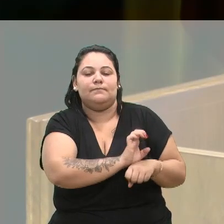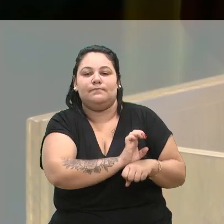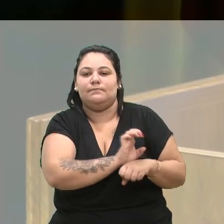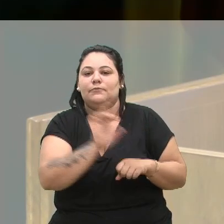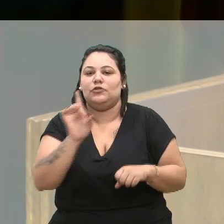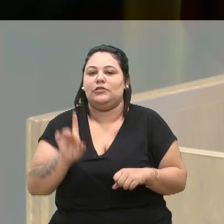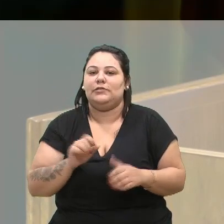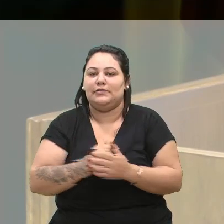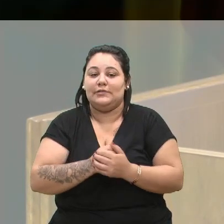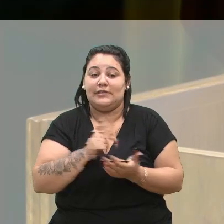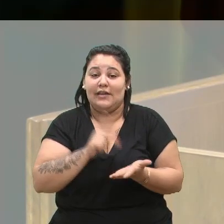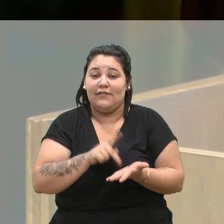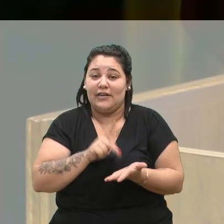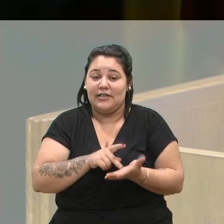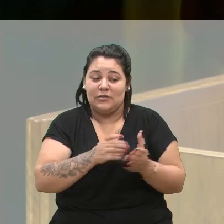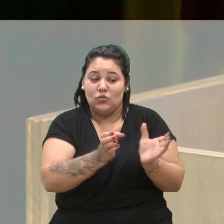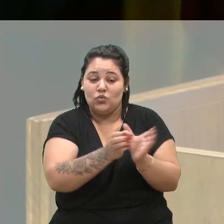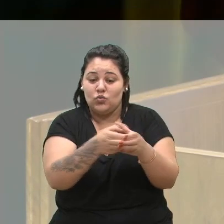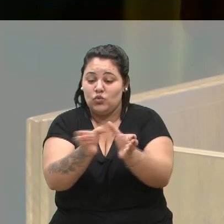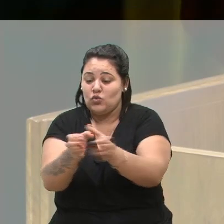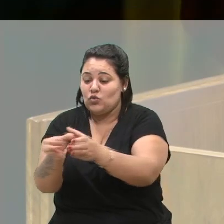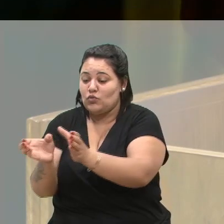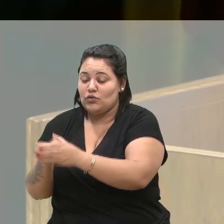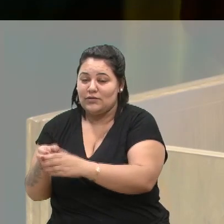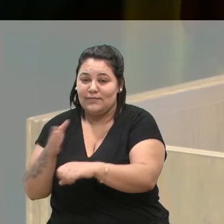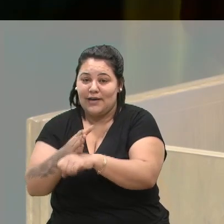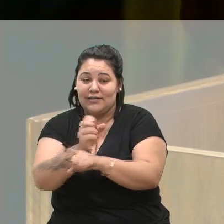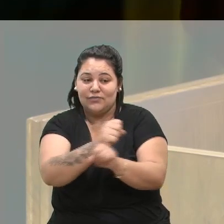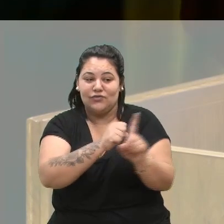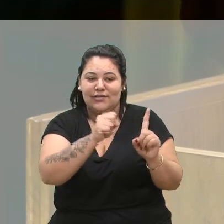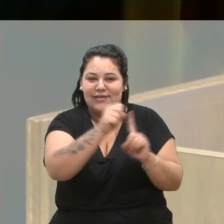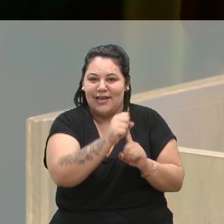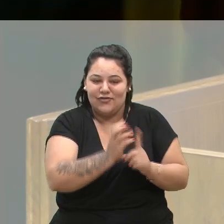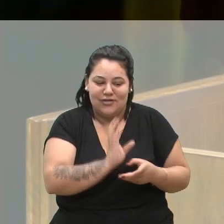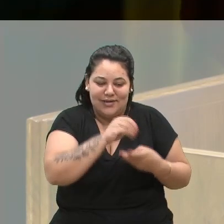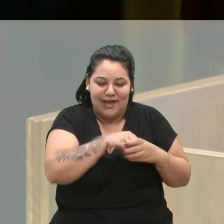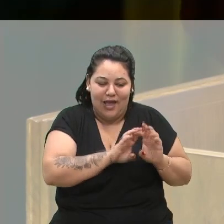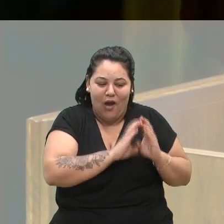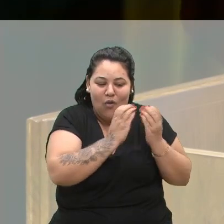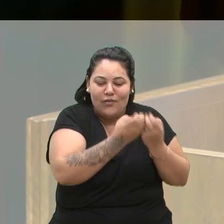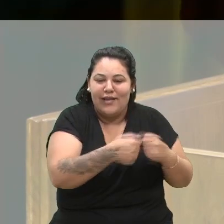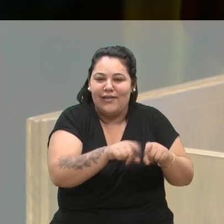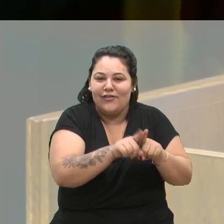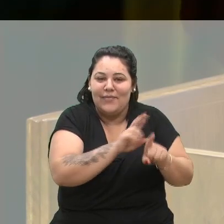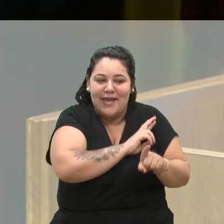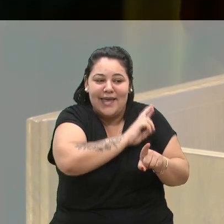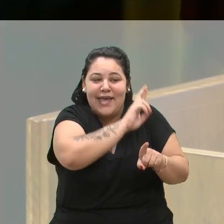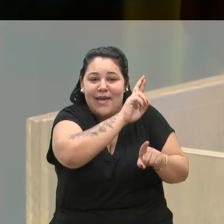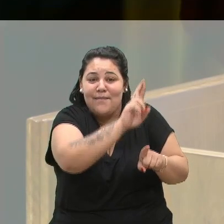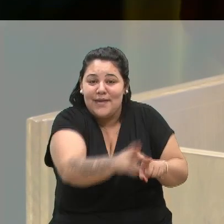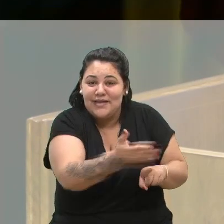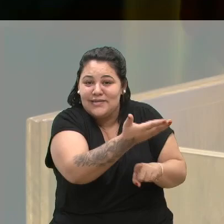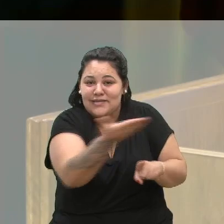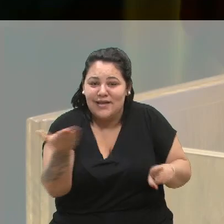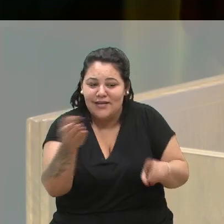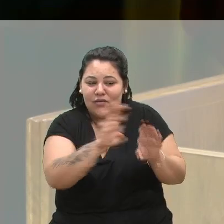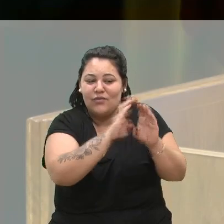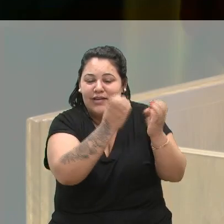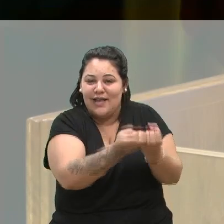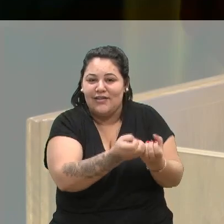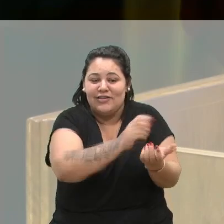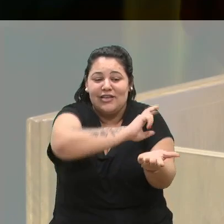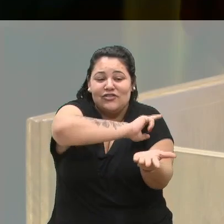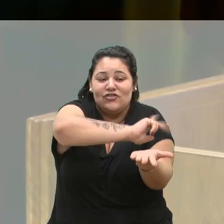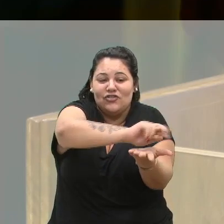câmaras nascidas no seio da sociedade, no seio da sua comunidade, representando-as nas suas